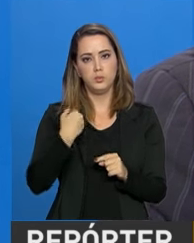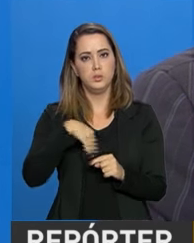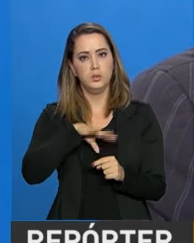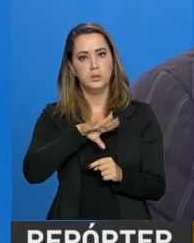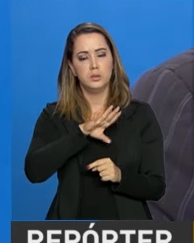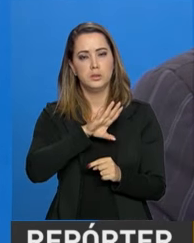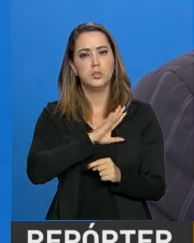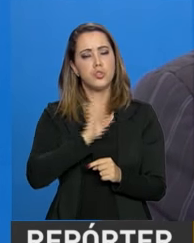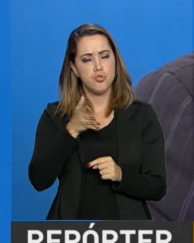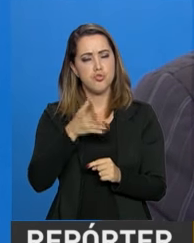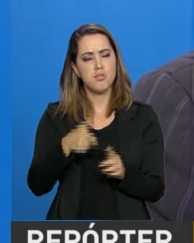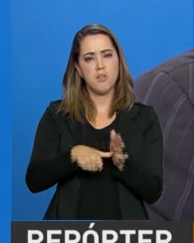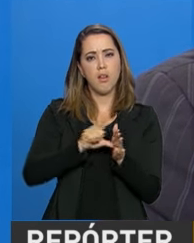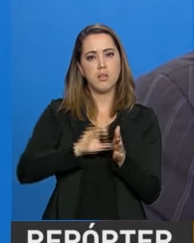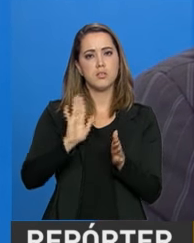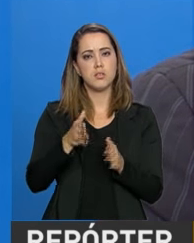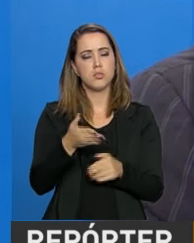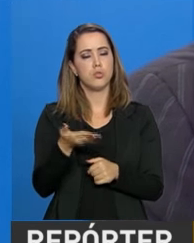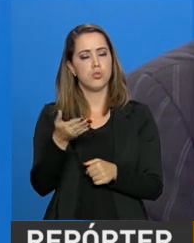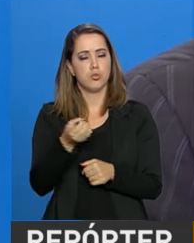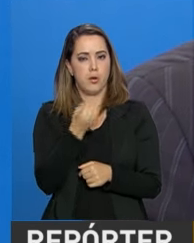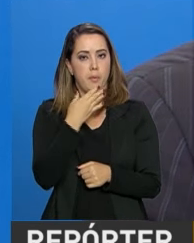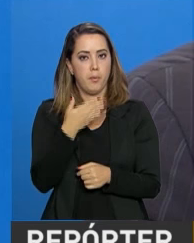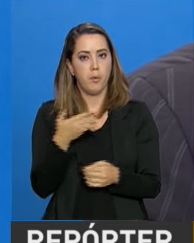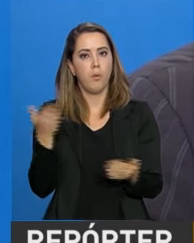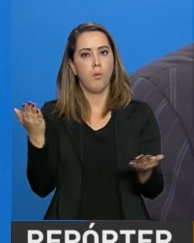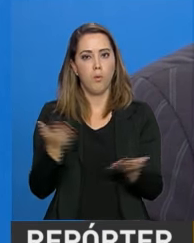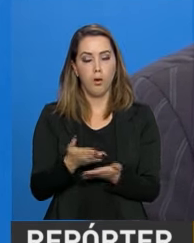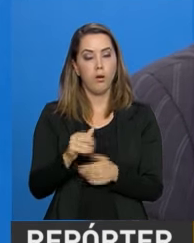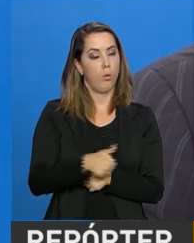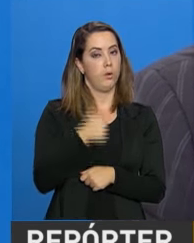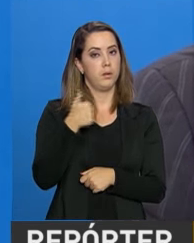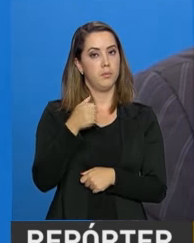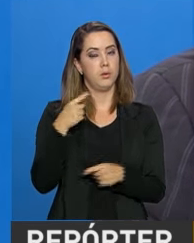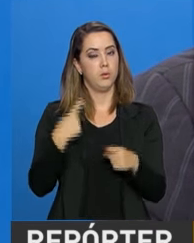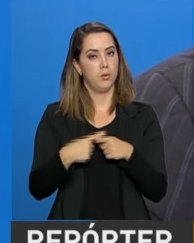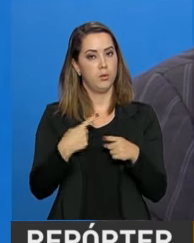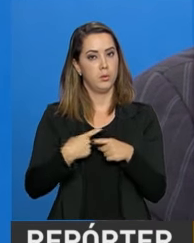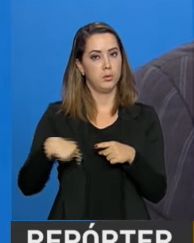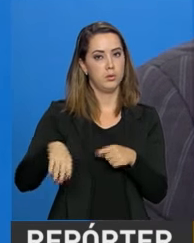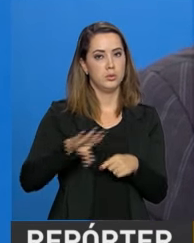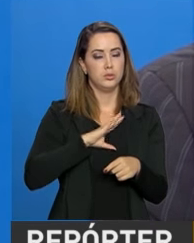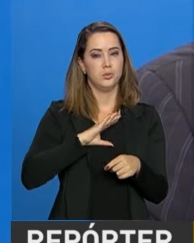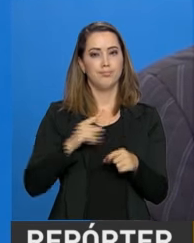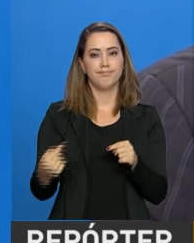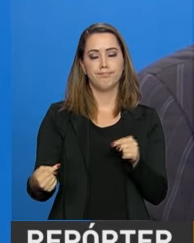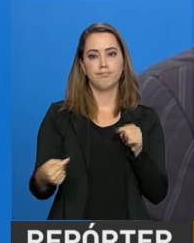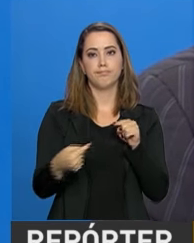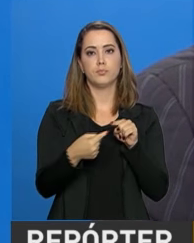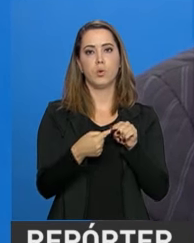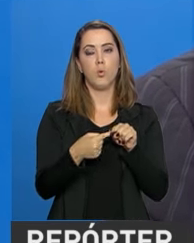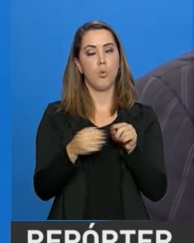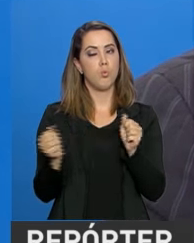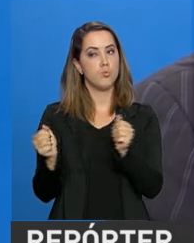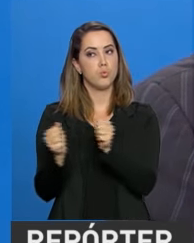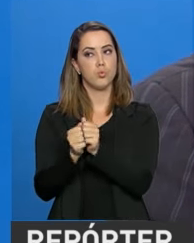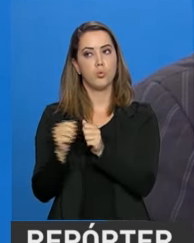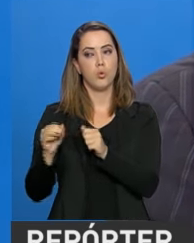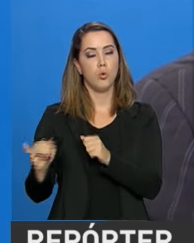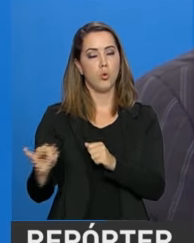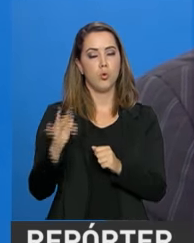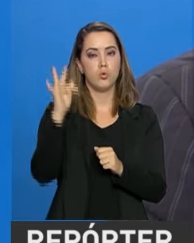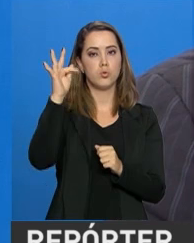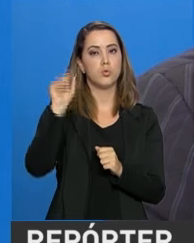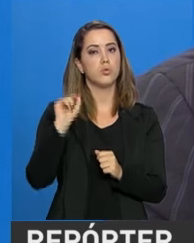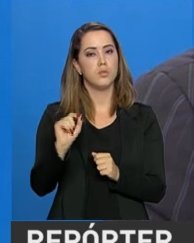crescimento de despesas e a ao a vinculação com a inflação, o que não aconteceu nesse ajuste, que ele é